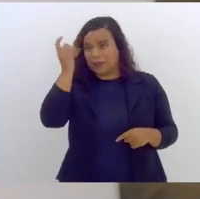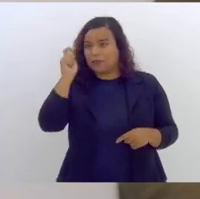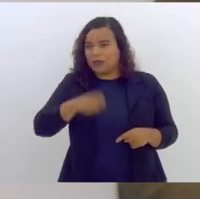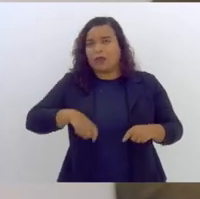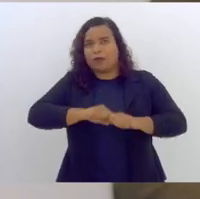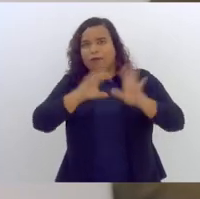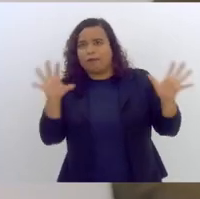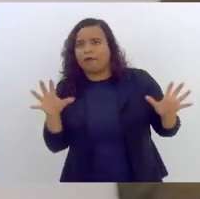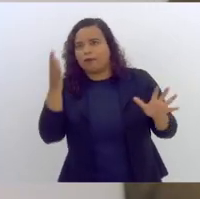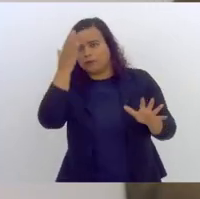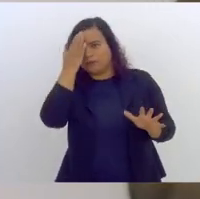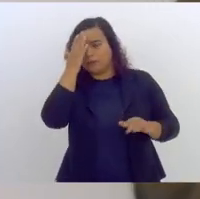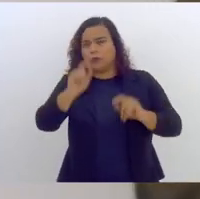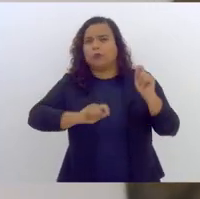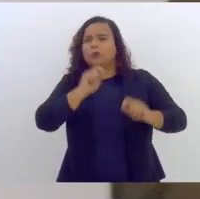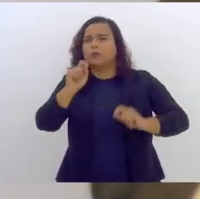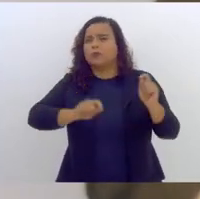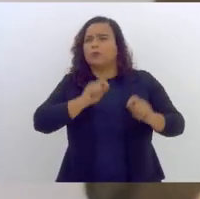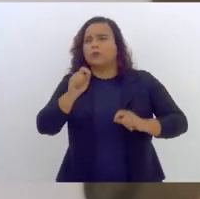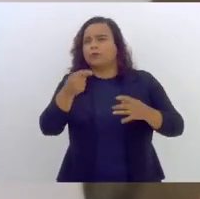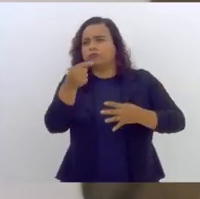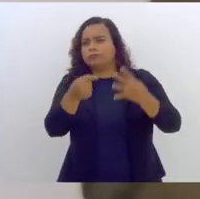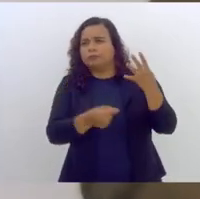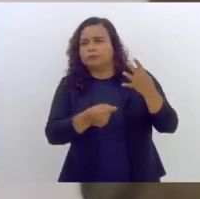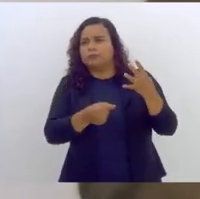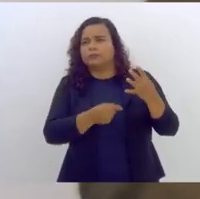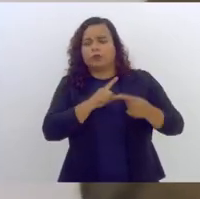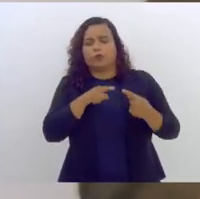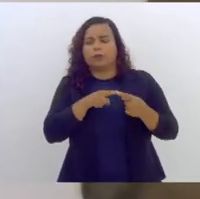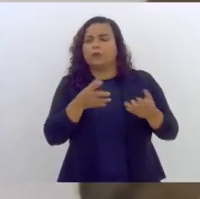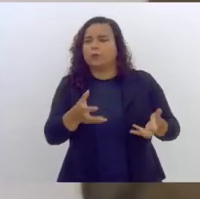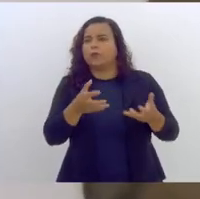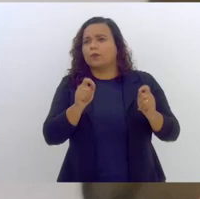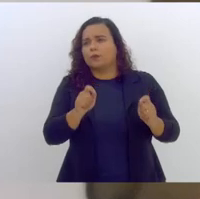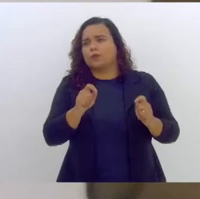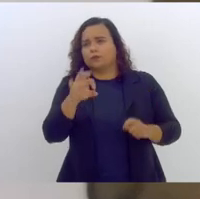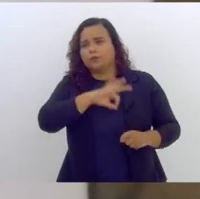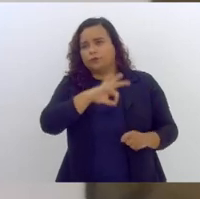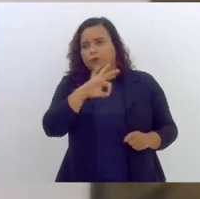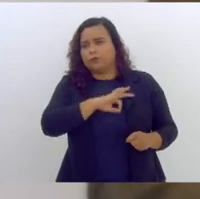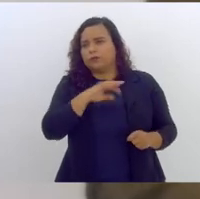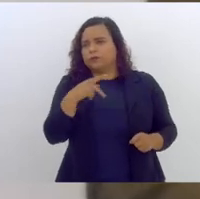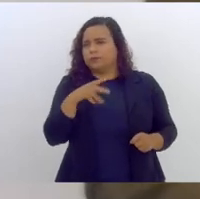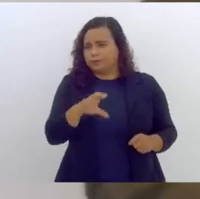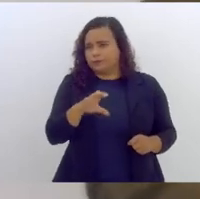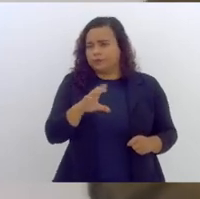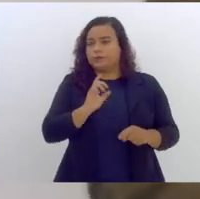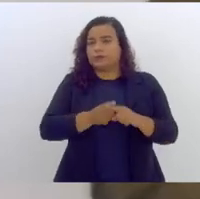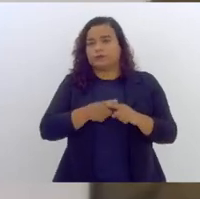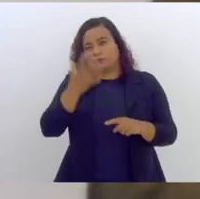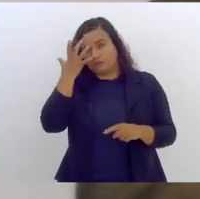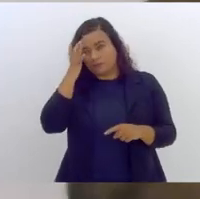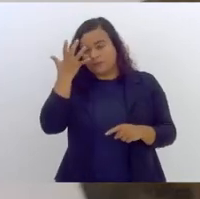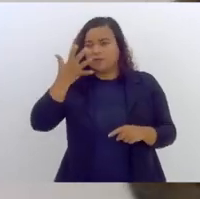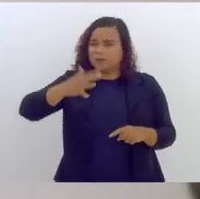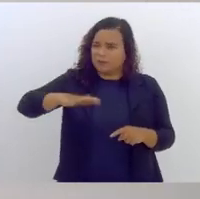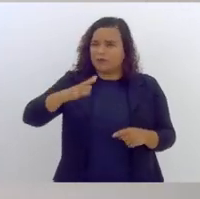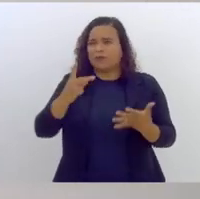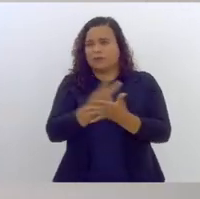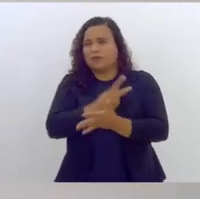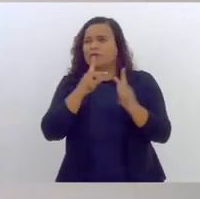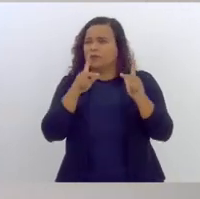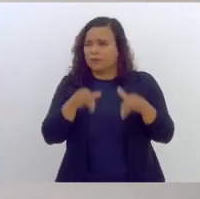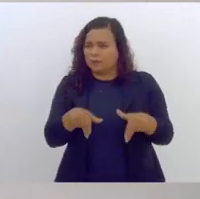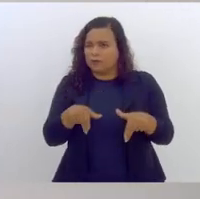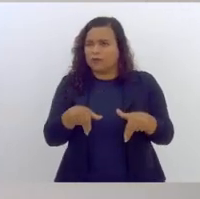clareza no quais naquilo que pretende a polícia civil porque eu acho que foi mais ou menos que aconteceu aqui